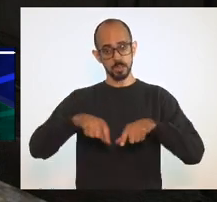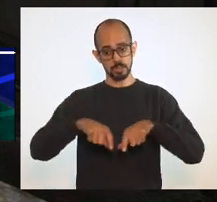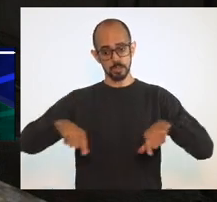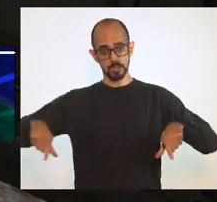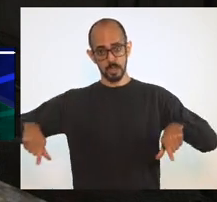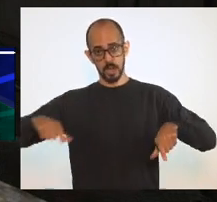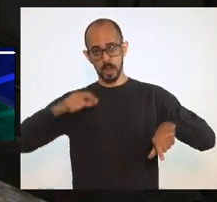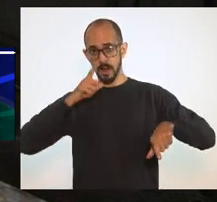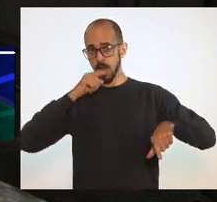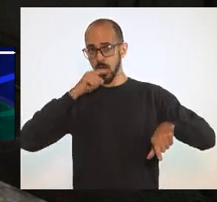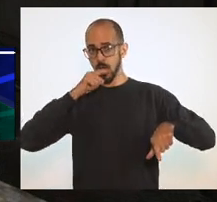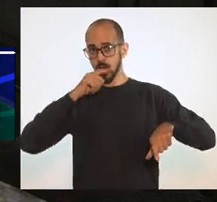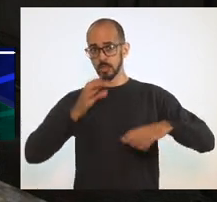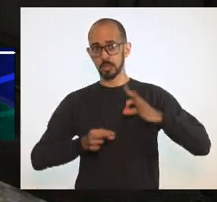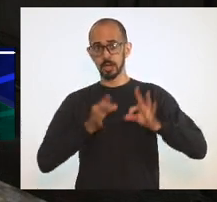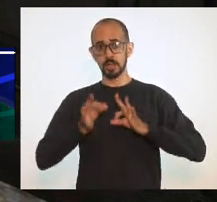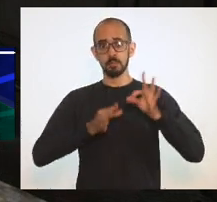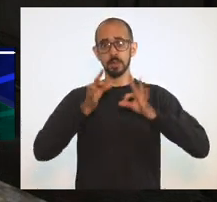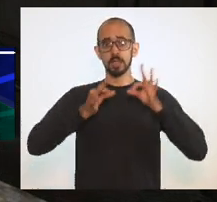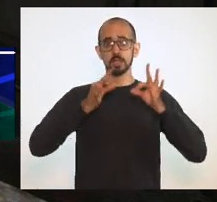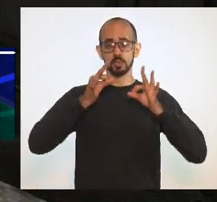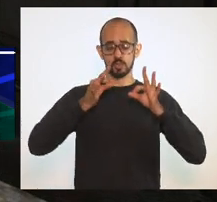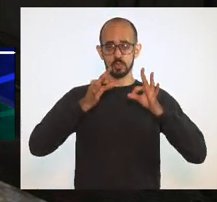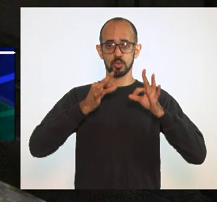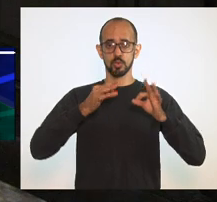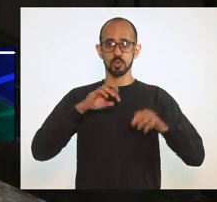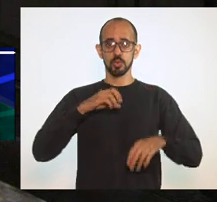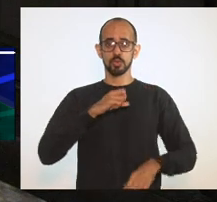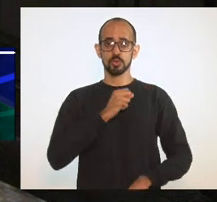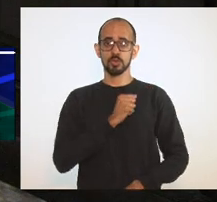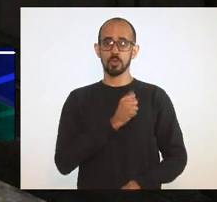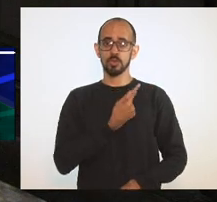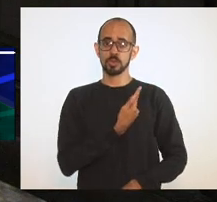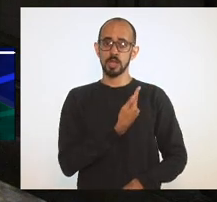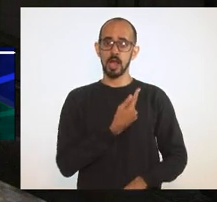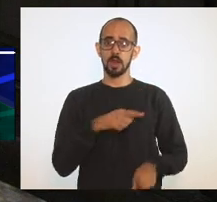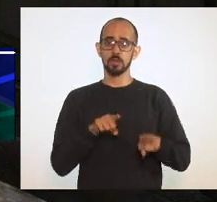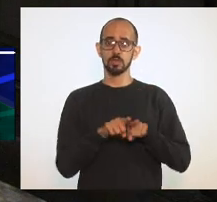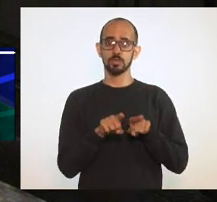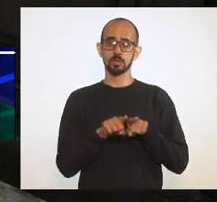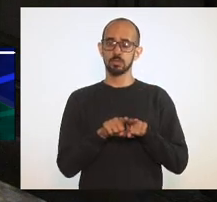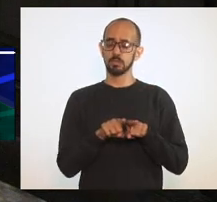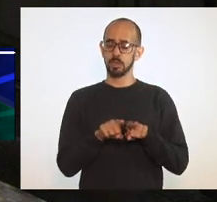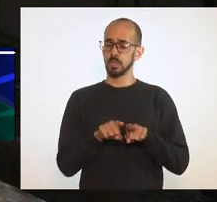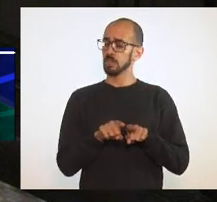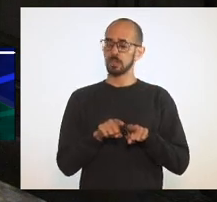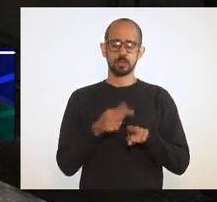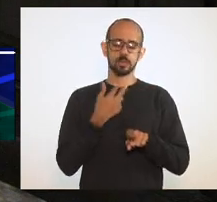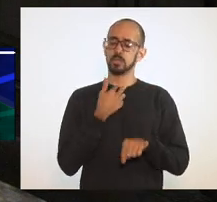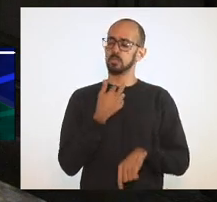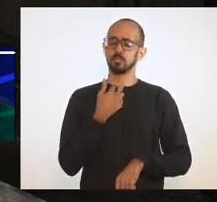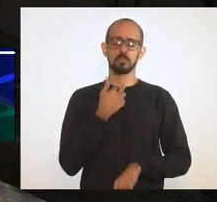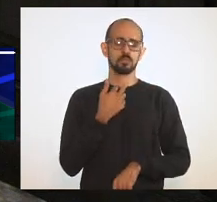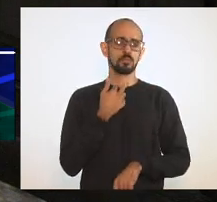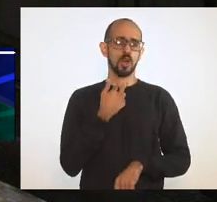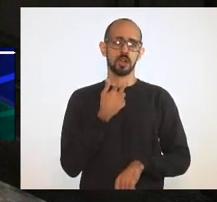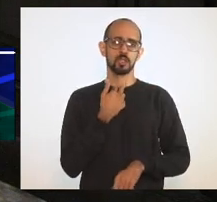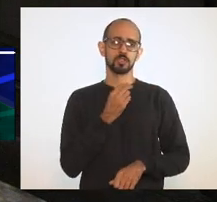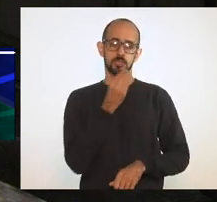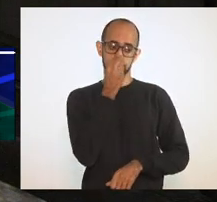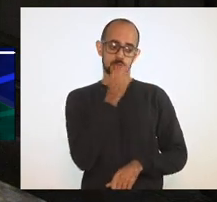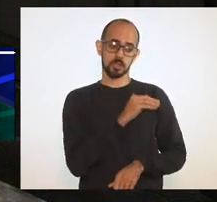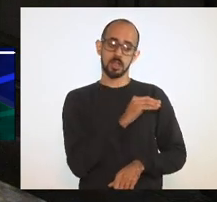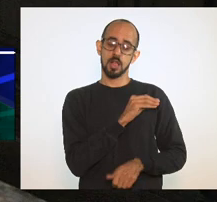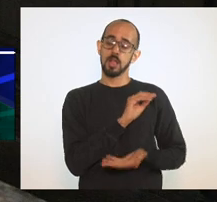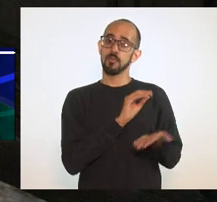a estação de tratamento de esgoto em São Gonçalo, a Faria Timbó. Não poderia o FECAM ficar desprovido de